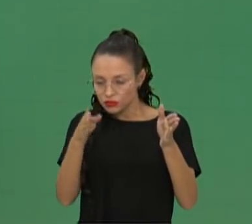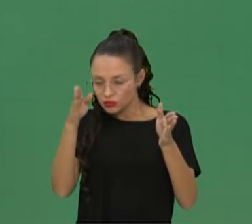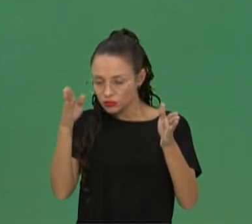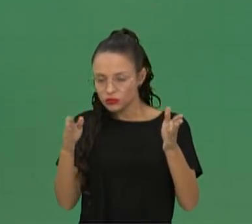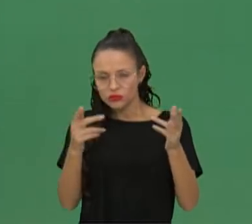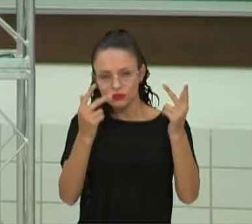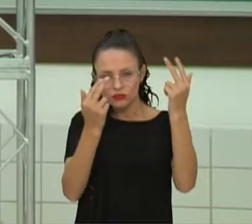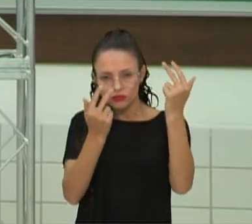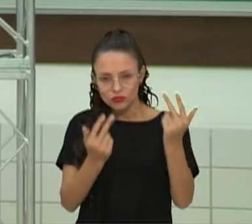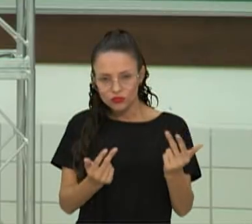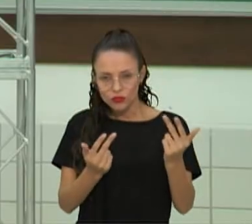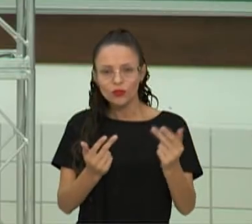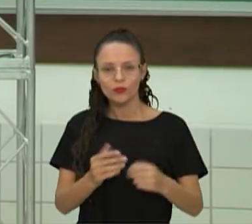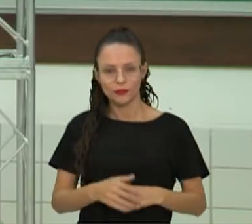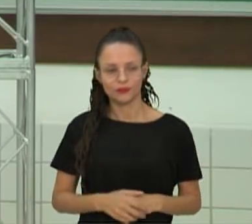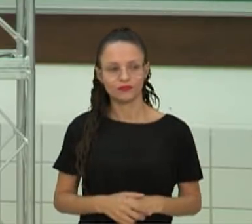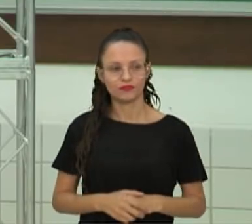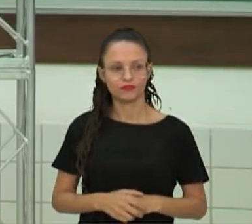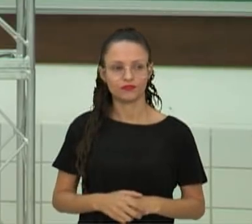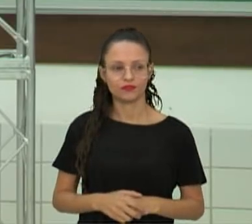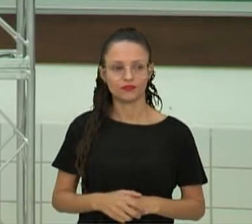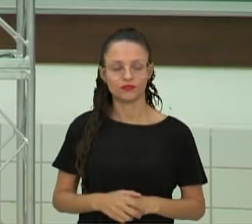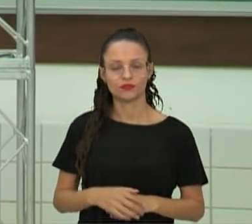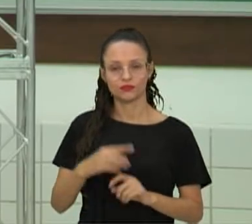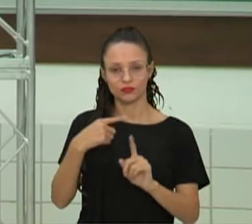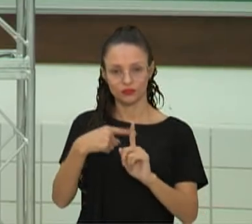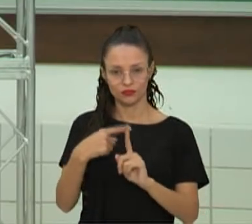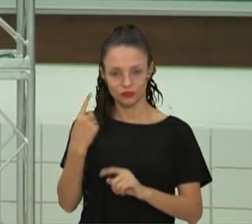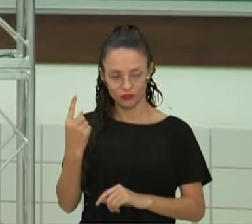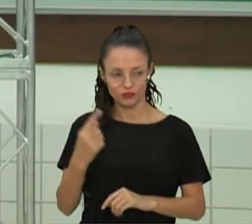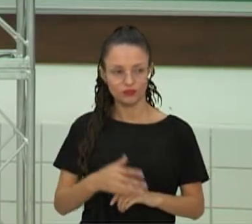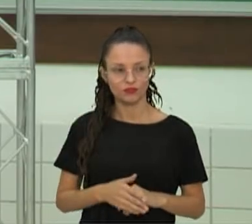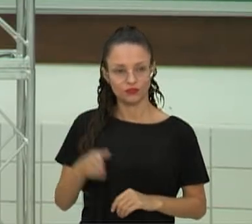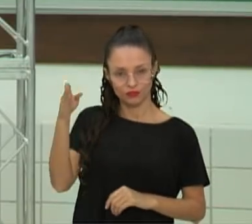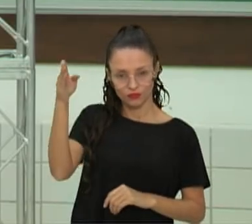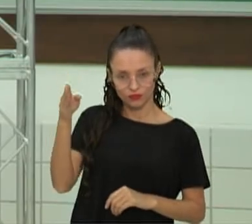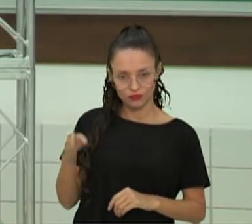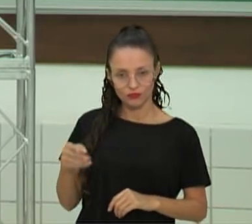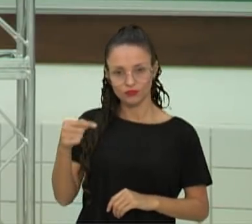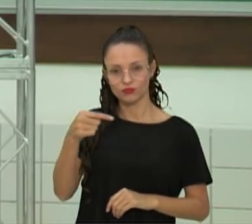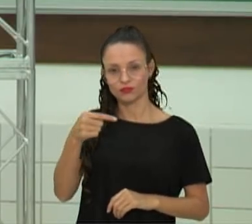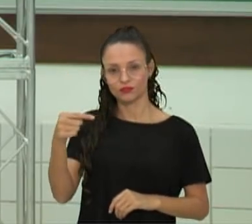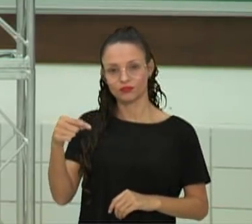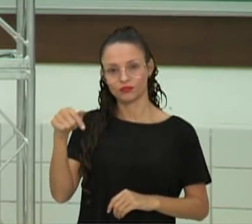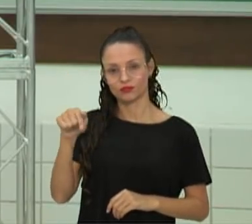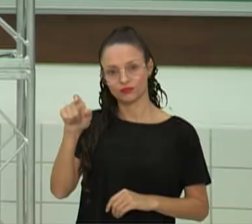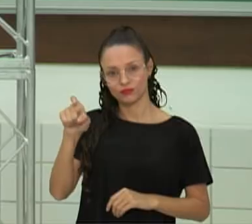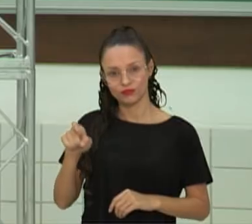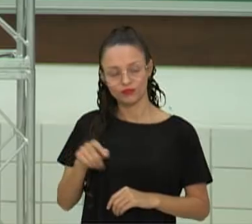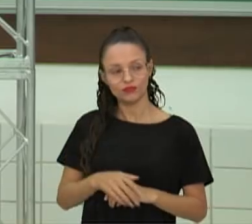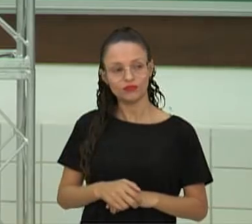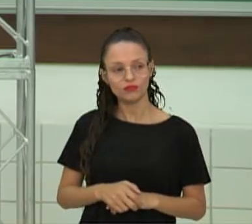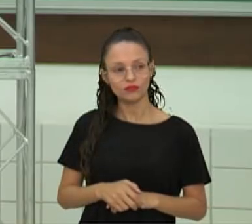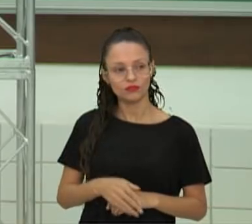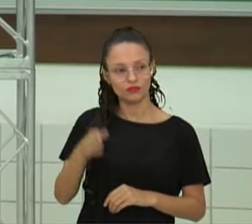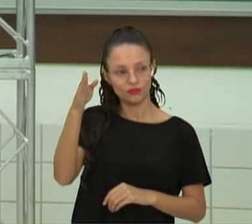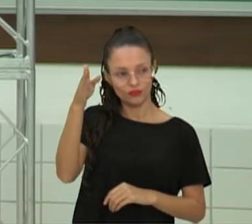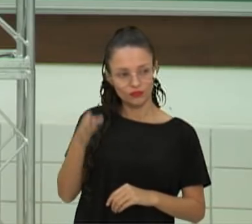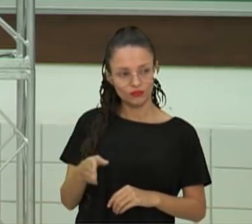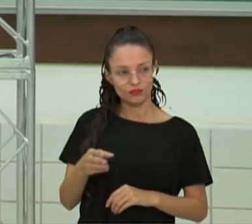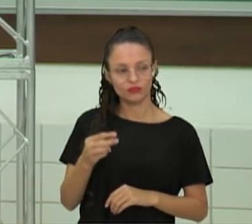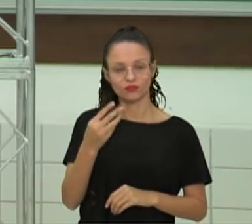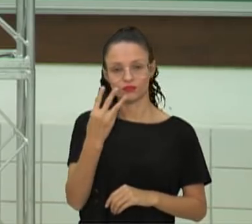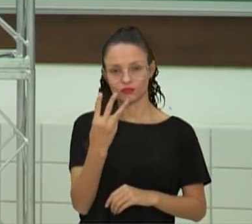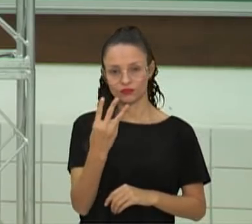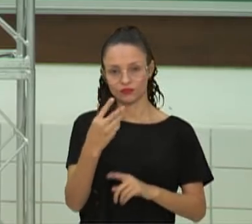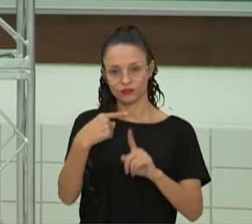difícil achar o resultado. Mais 1, menos 7x, 3 mais